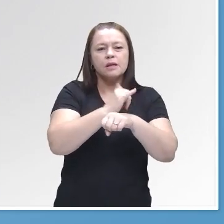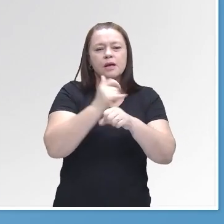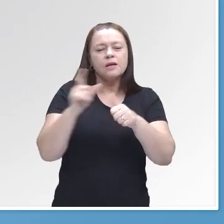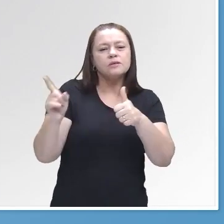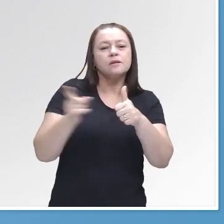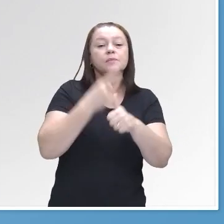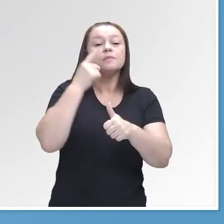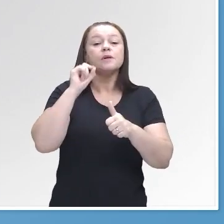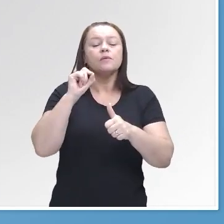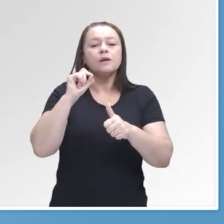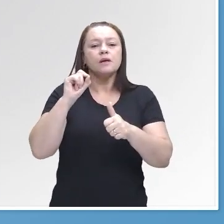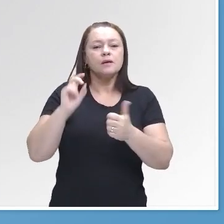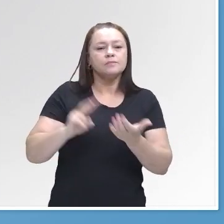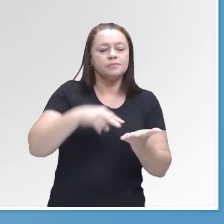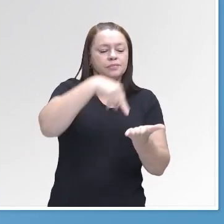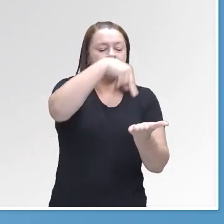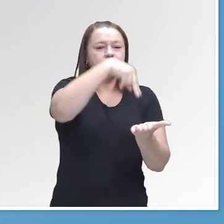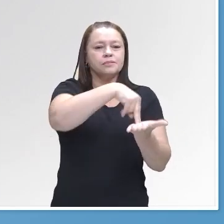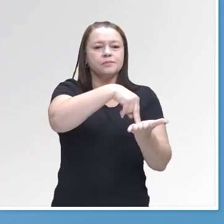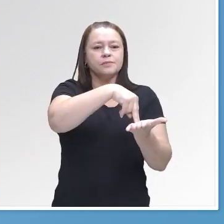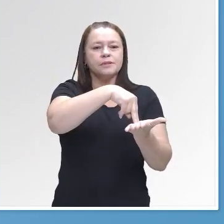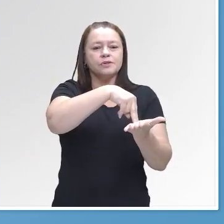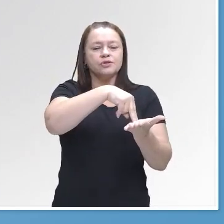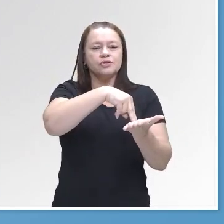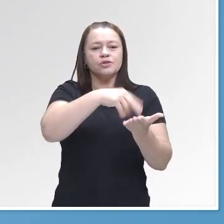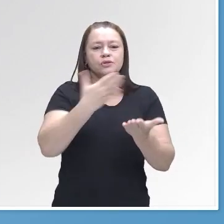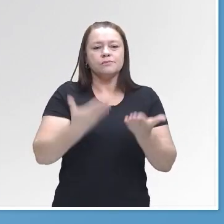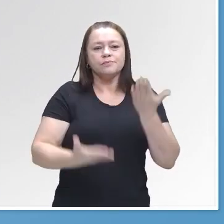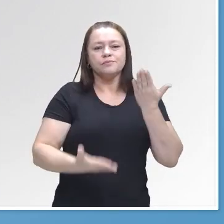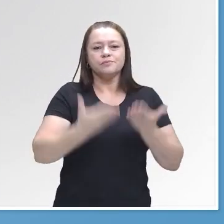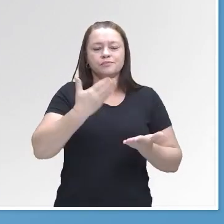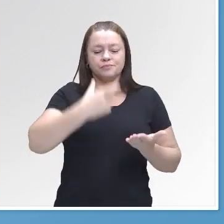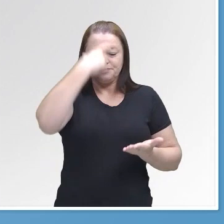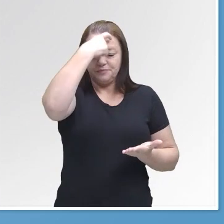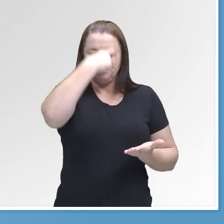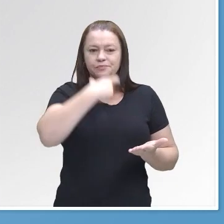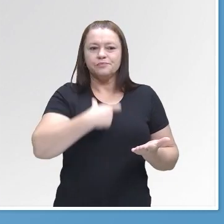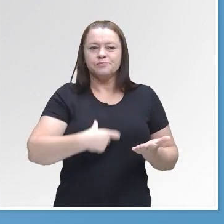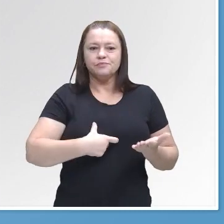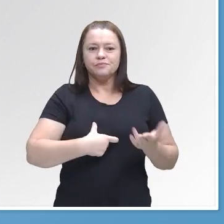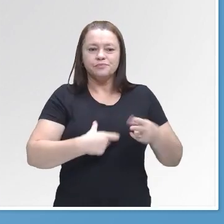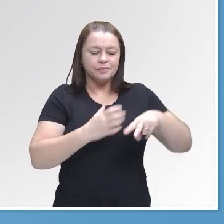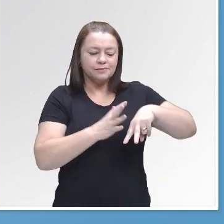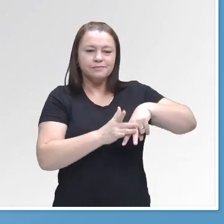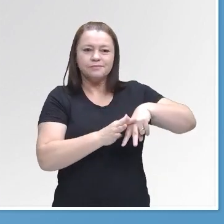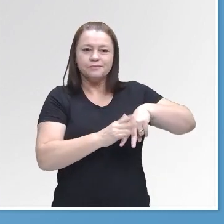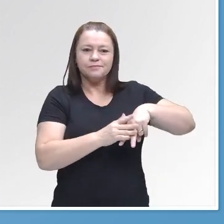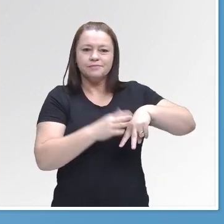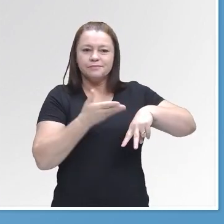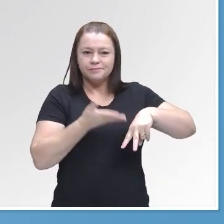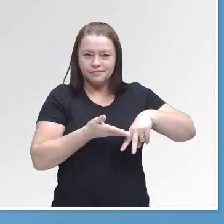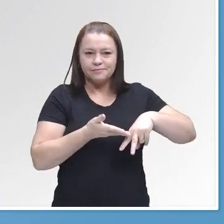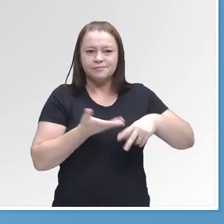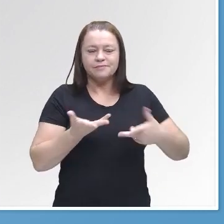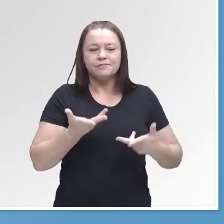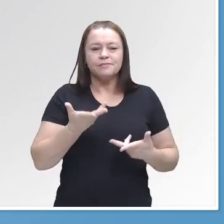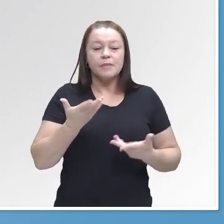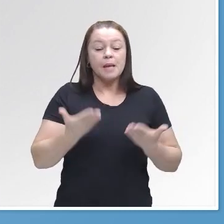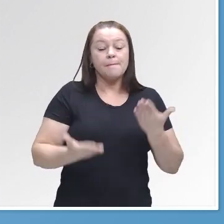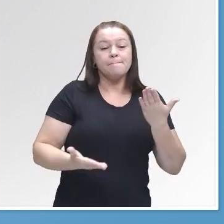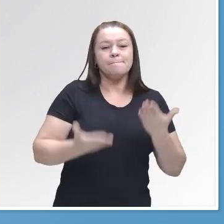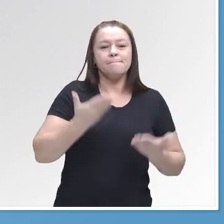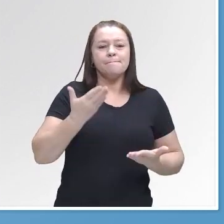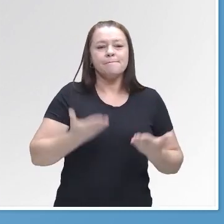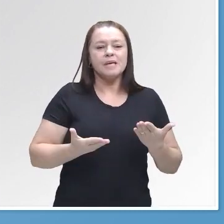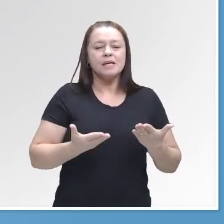é medir a massa corporal do paciente. Medir a